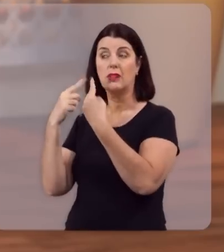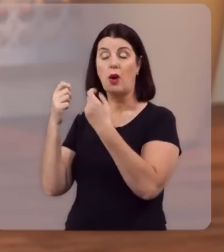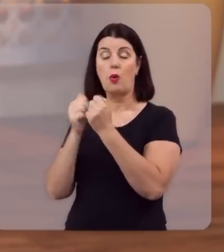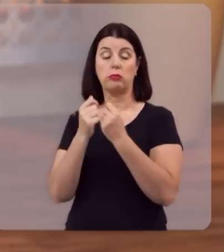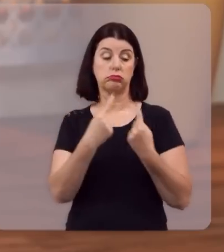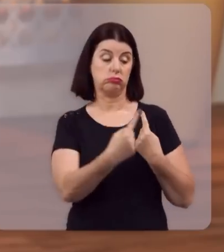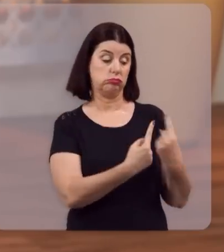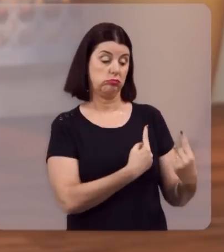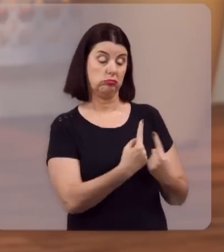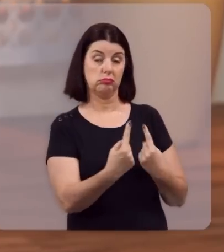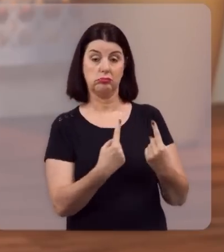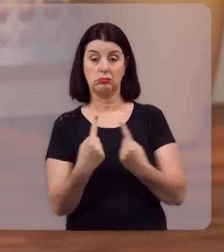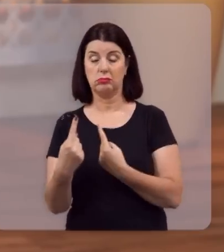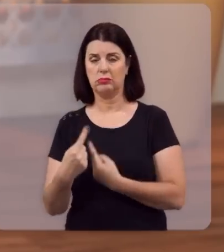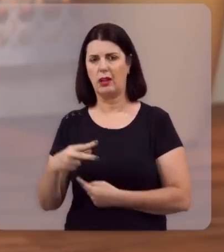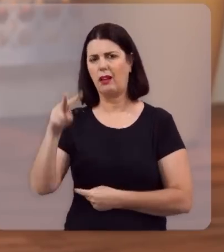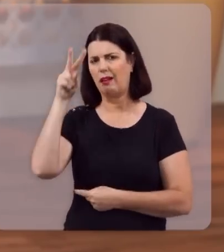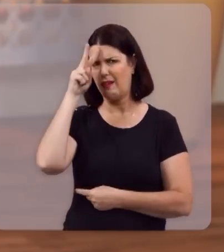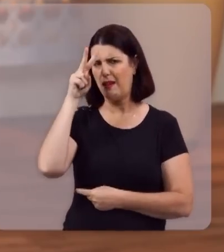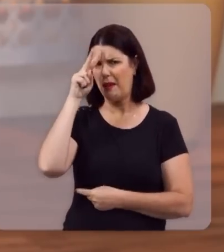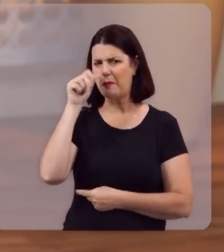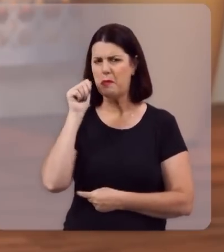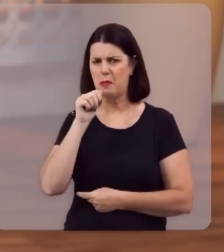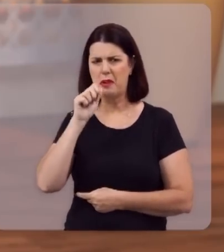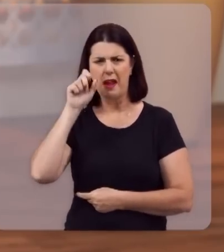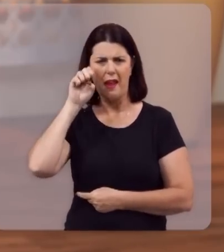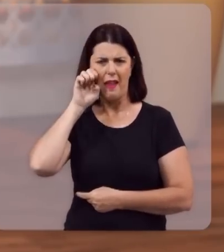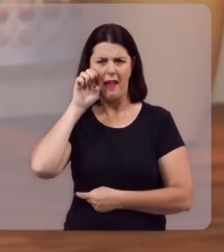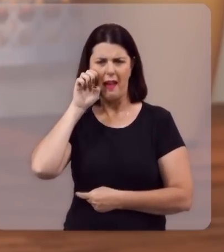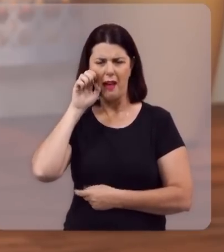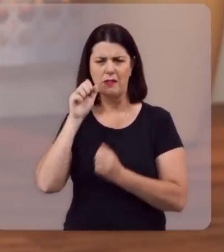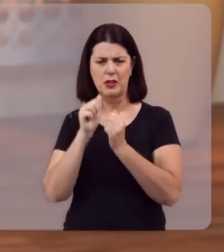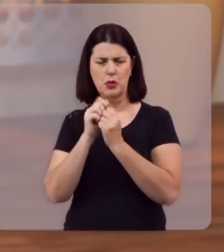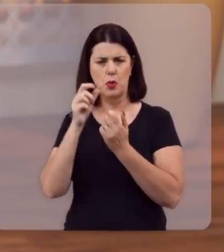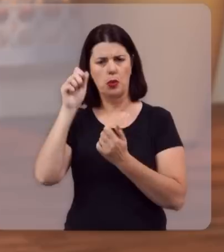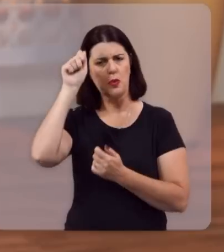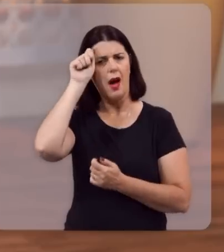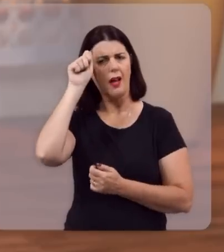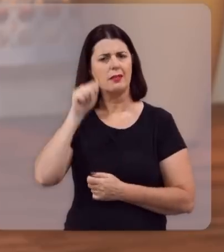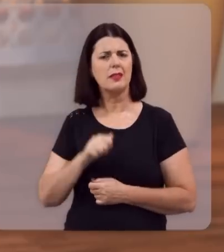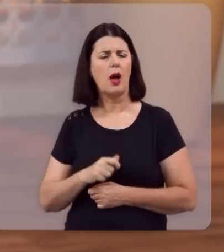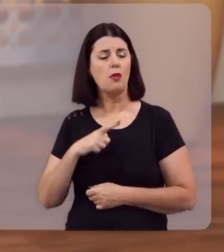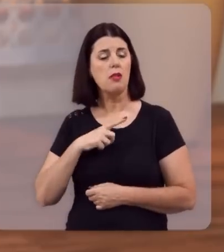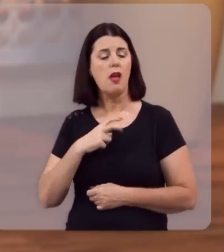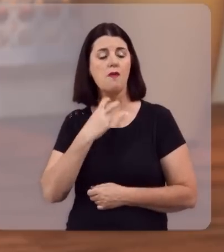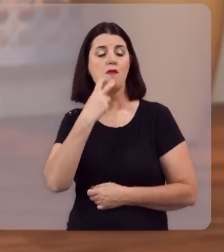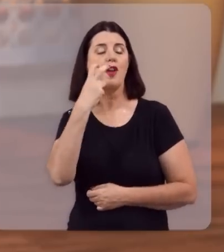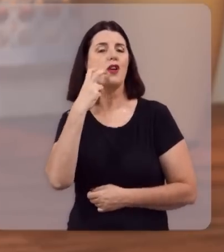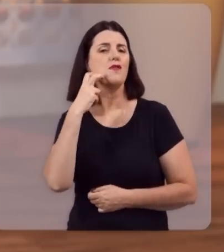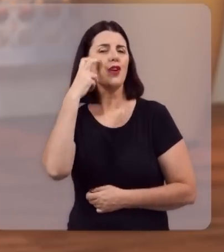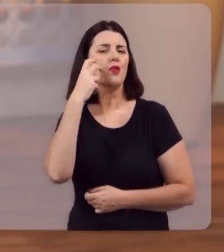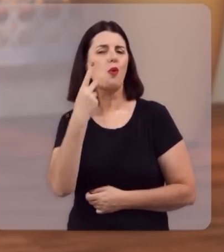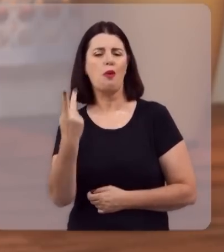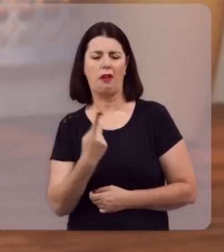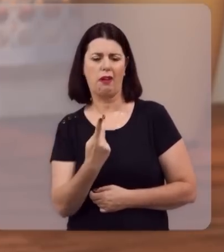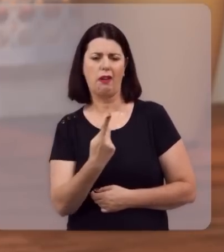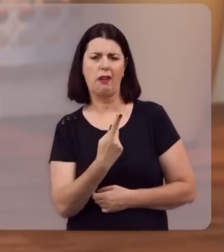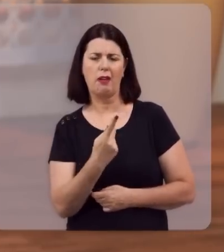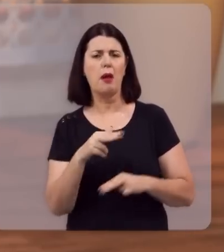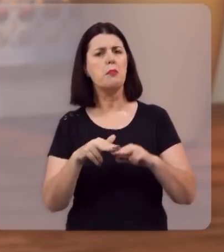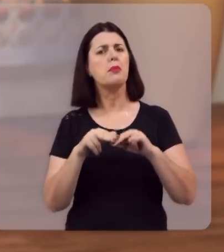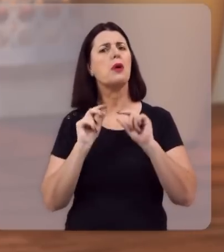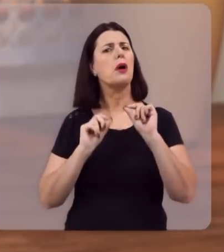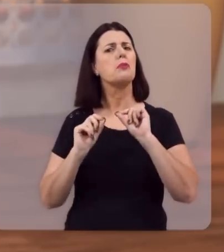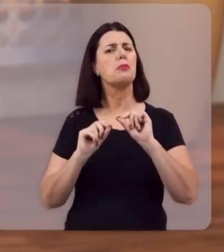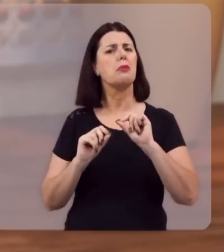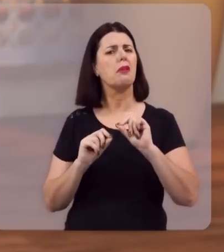relação com o outro a gente precisa lembrar que Eva ali juntamente com seu marido Adão passar a ter vergonha um do outro e isso é